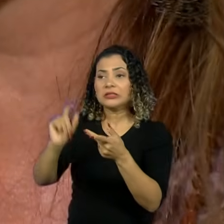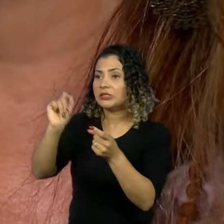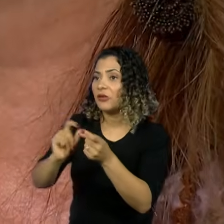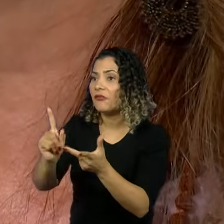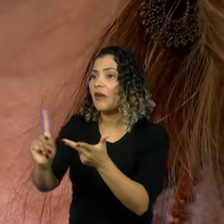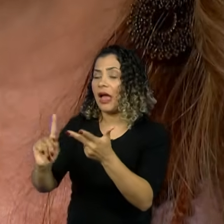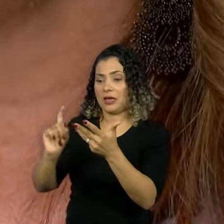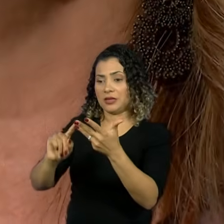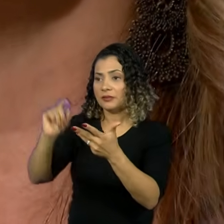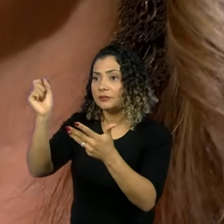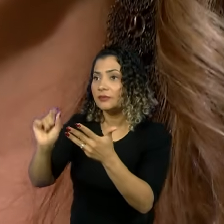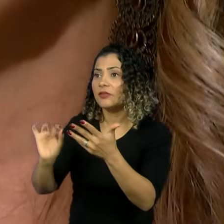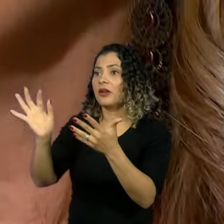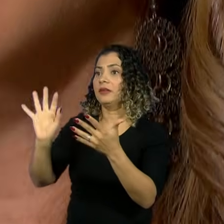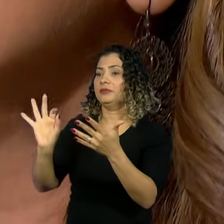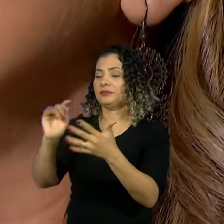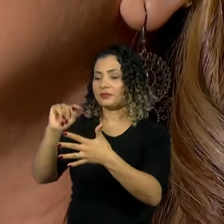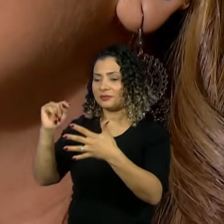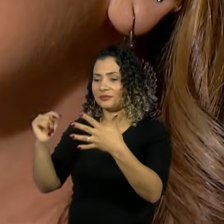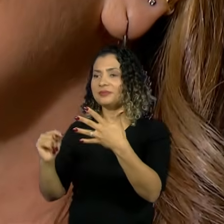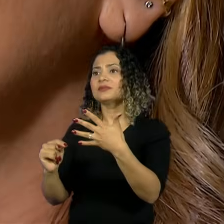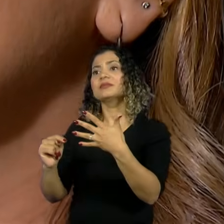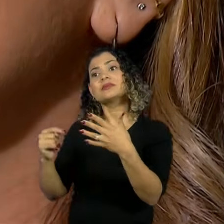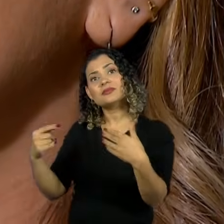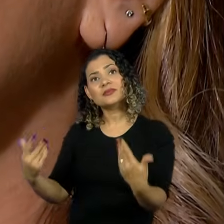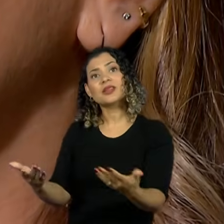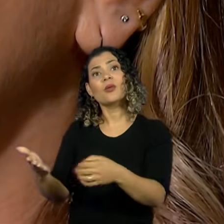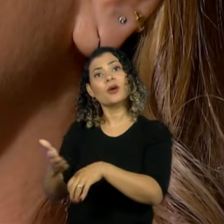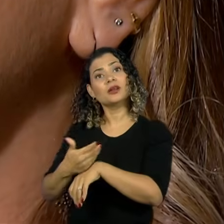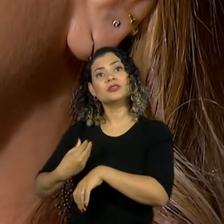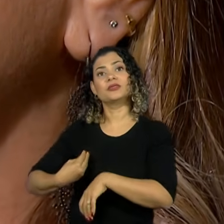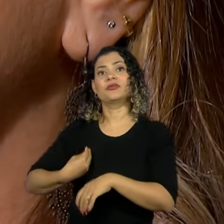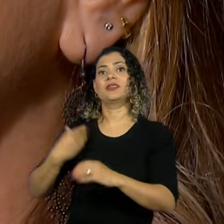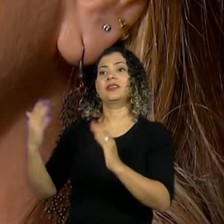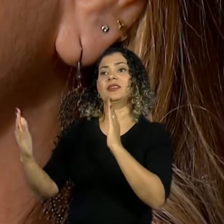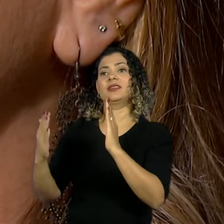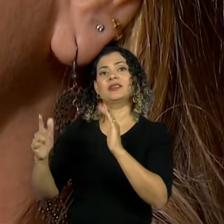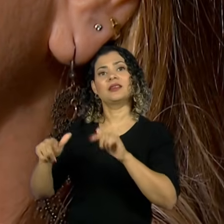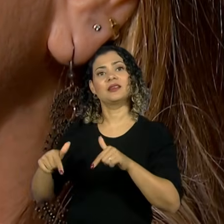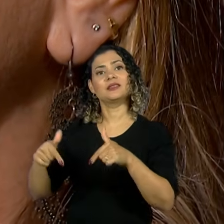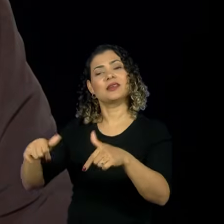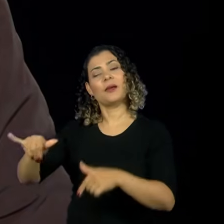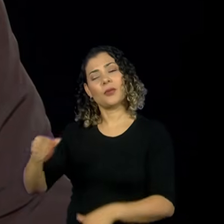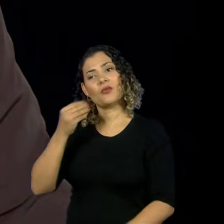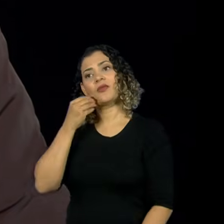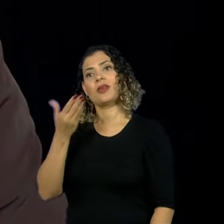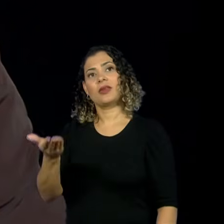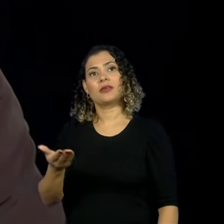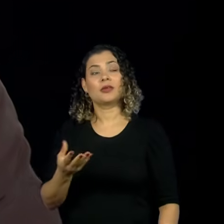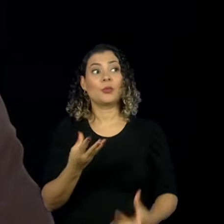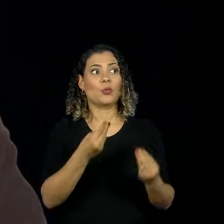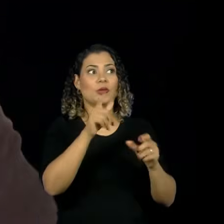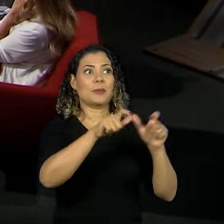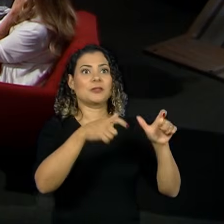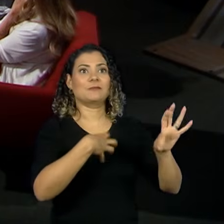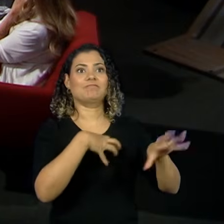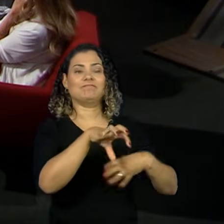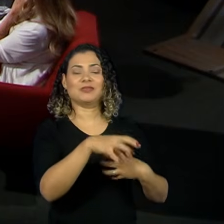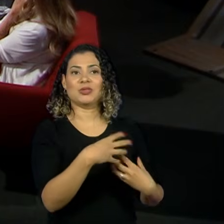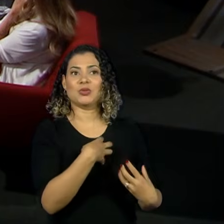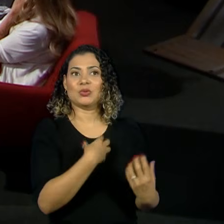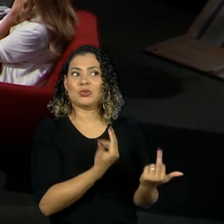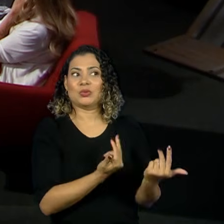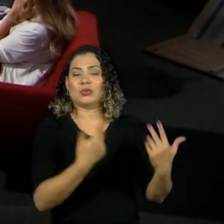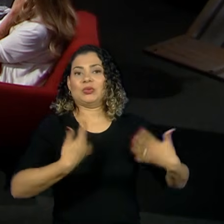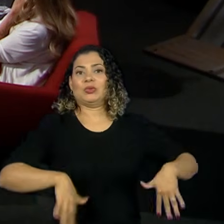aquilo. Então, faz o melhor uso do tempo de vida deles. Né? Eita, muita gente está se identificando, hein? Né,